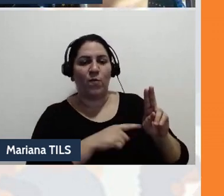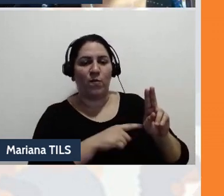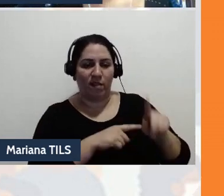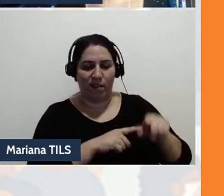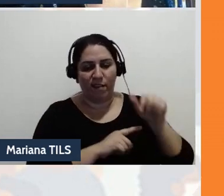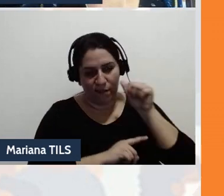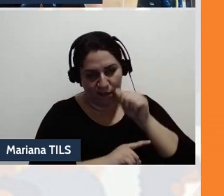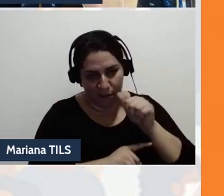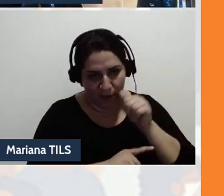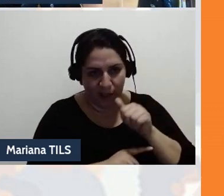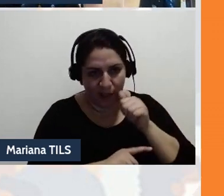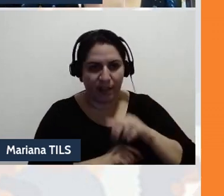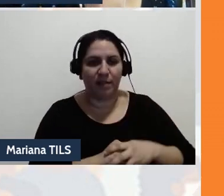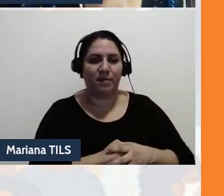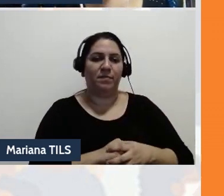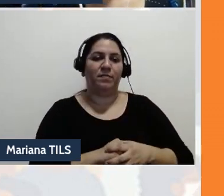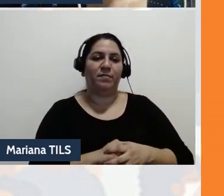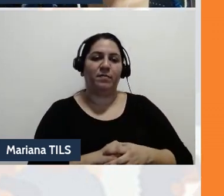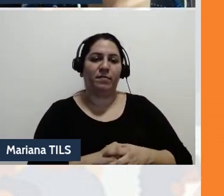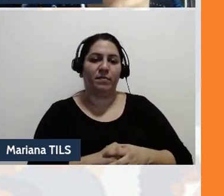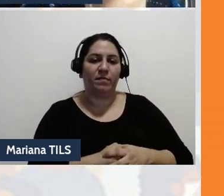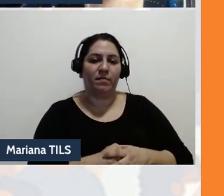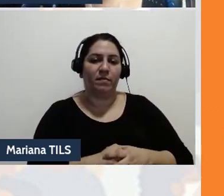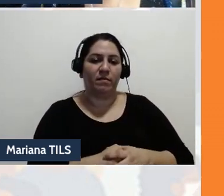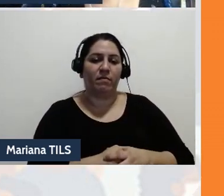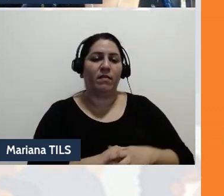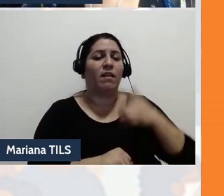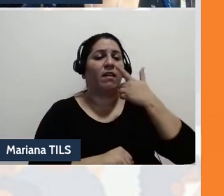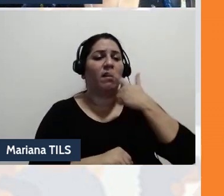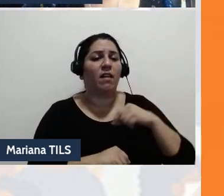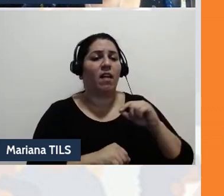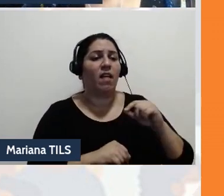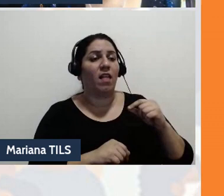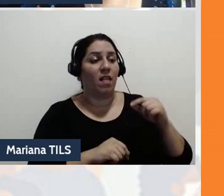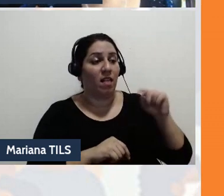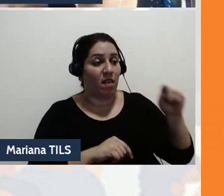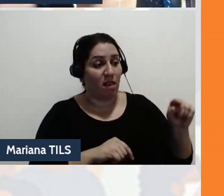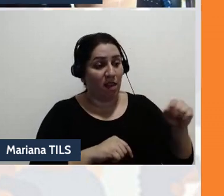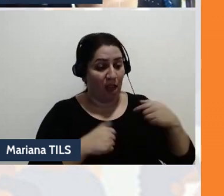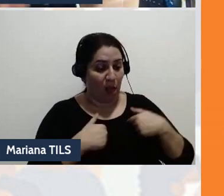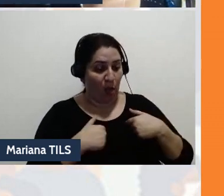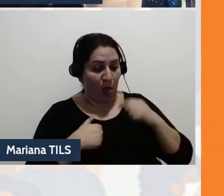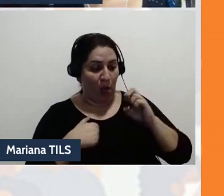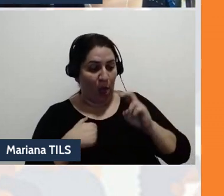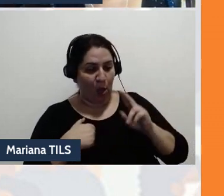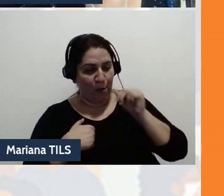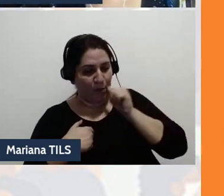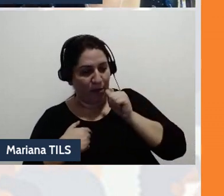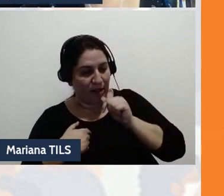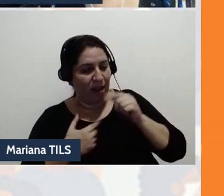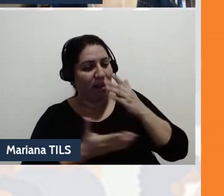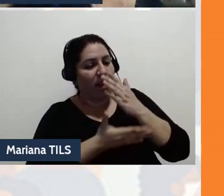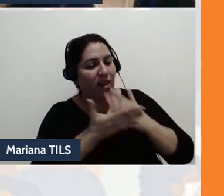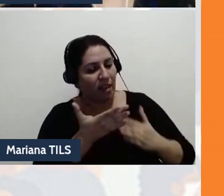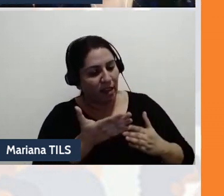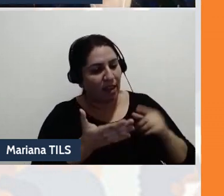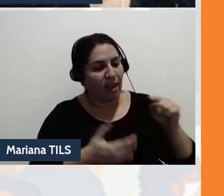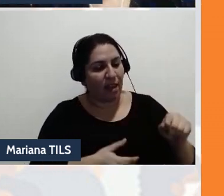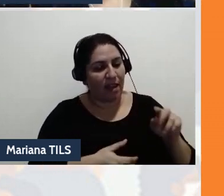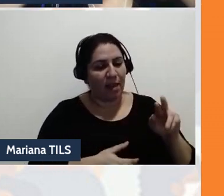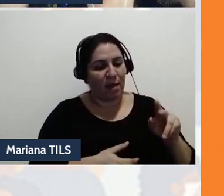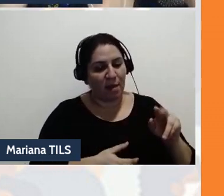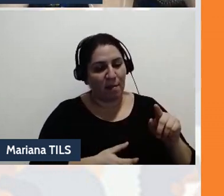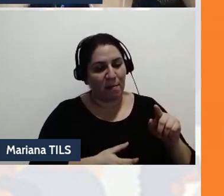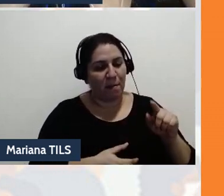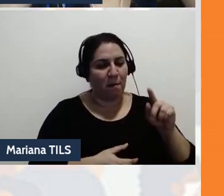feminino e com quem ela divide também é feminino. Então, ajudo minha mãe com os meus irmãos, então, não só